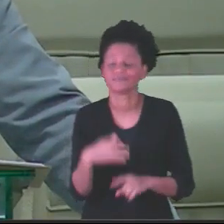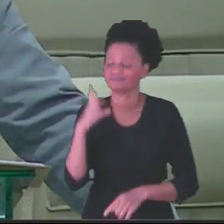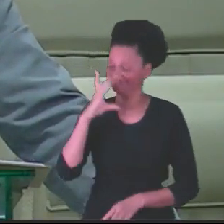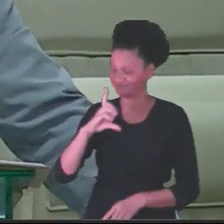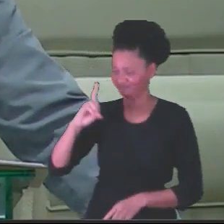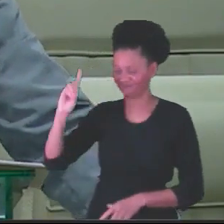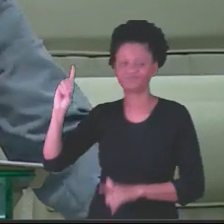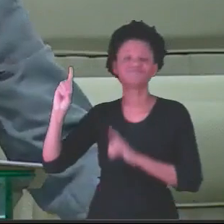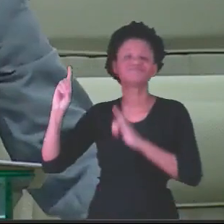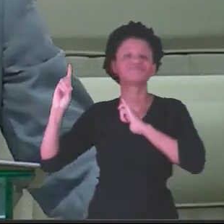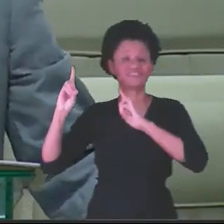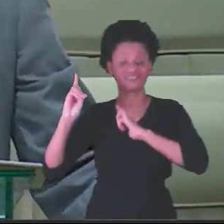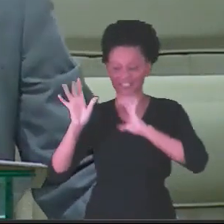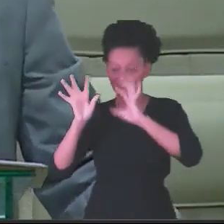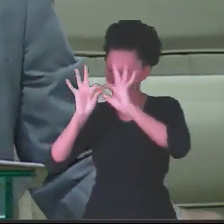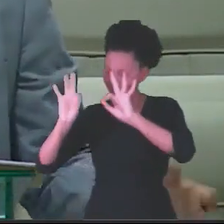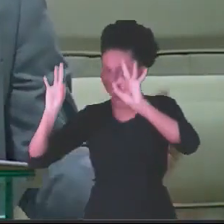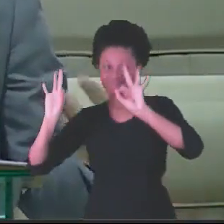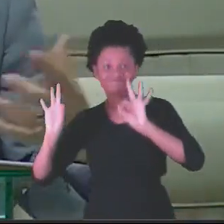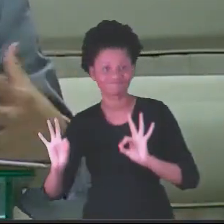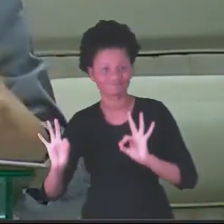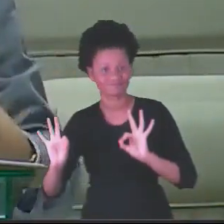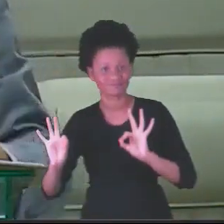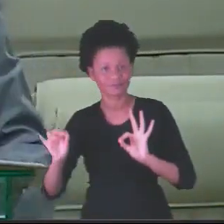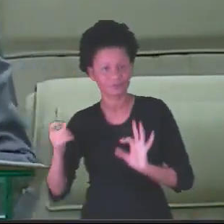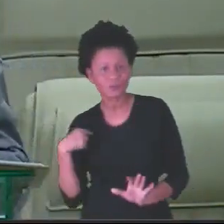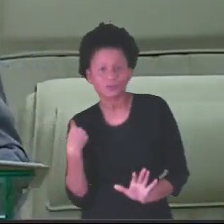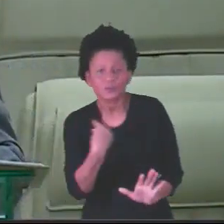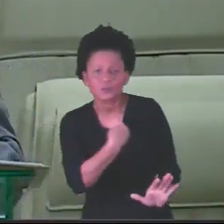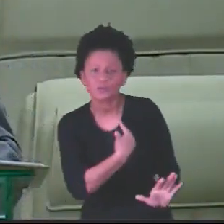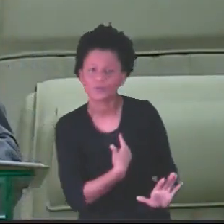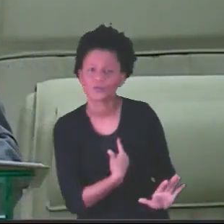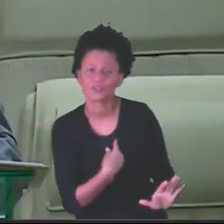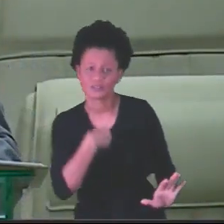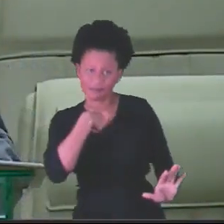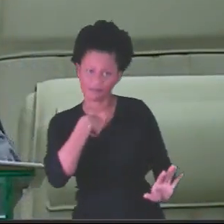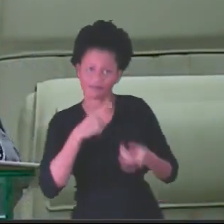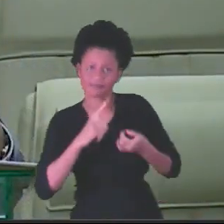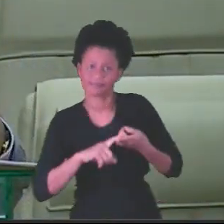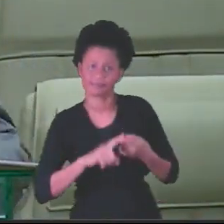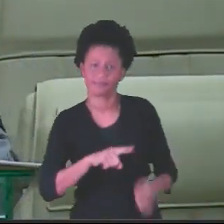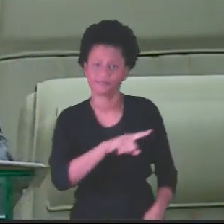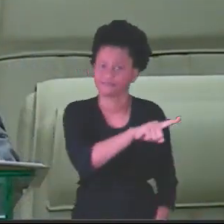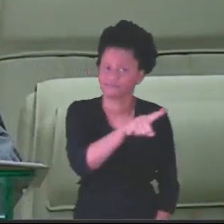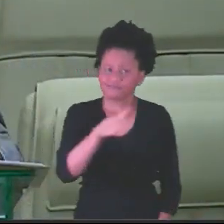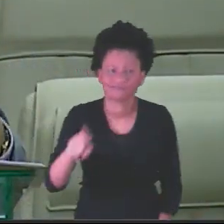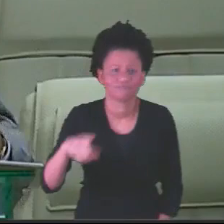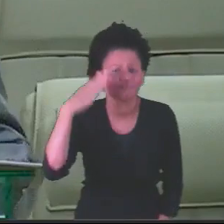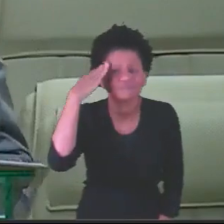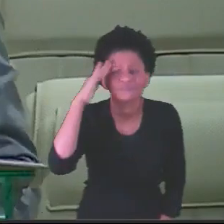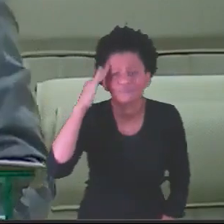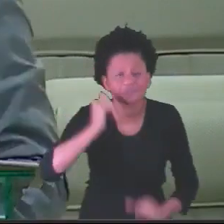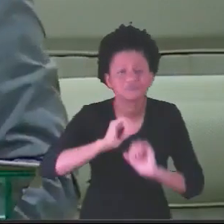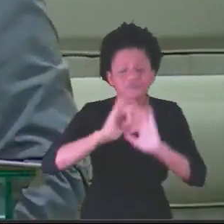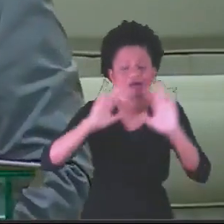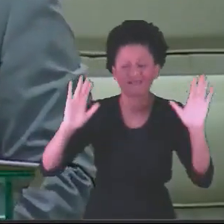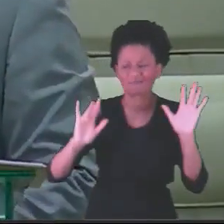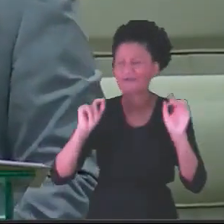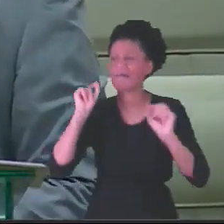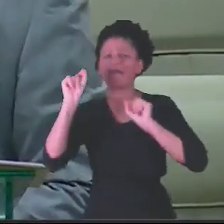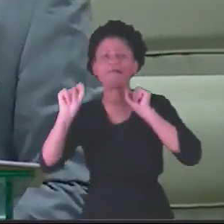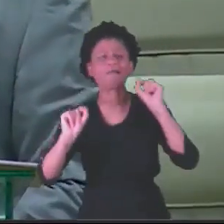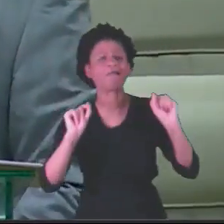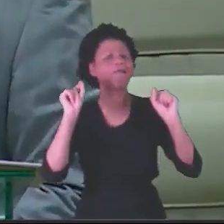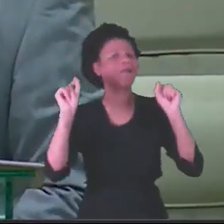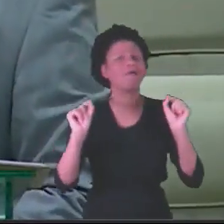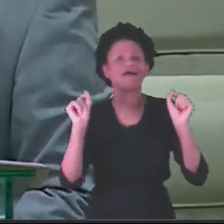tem projetos que para nós e não entendidos a princípio